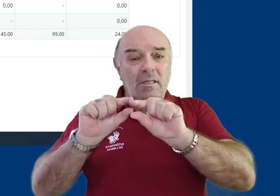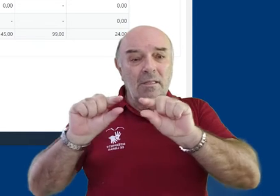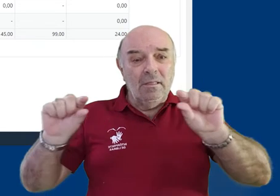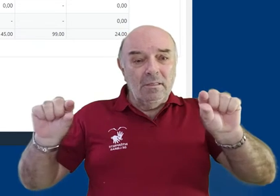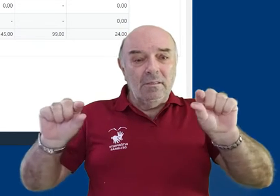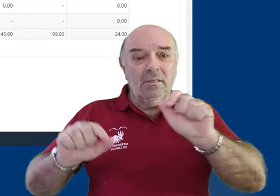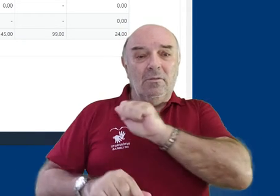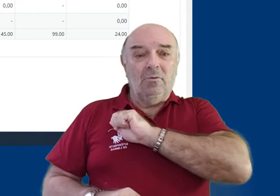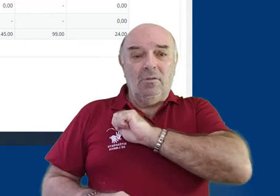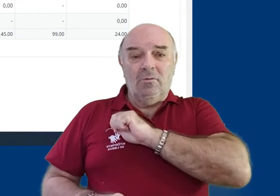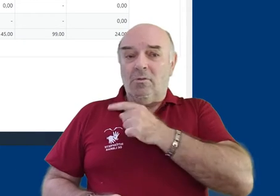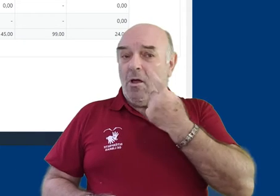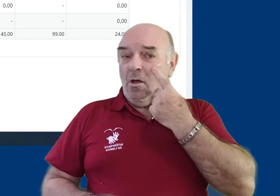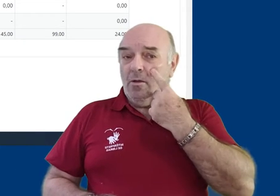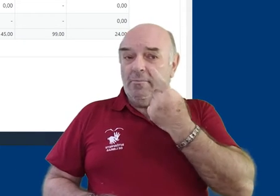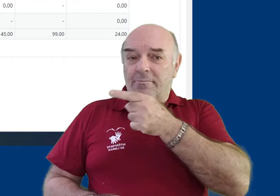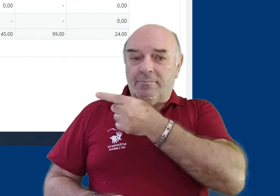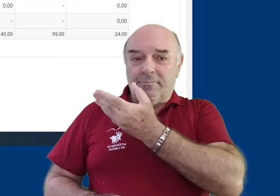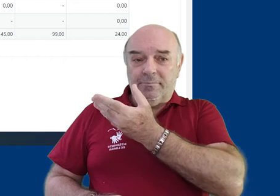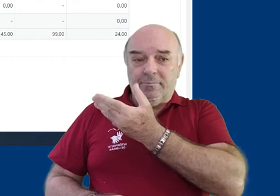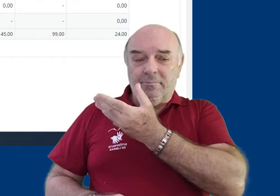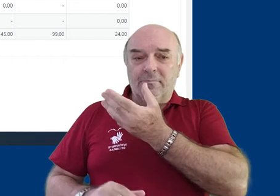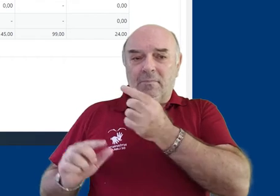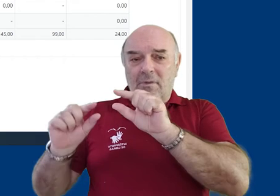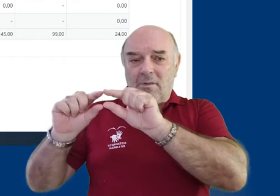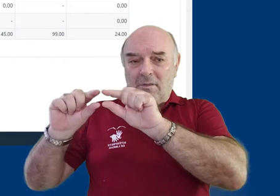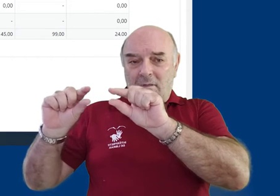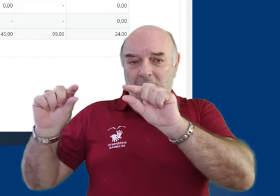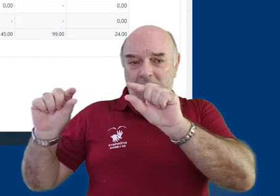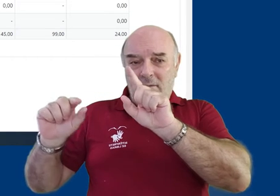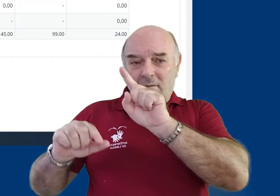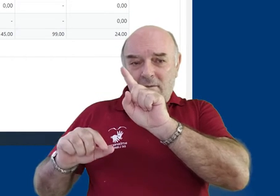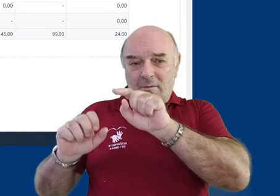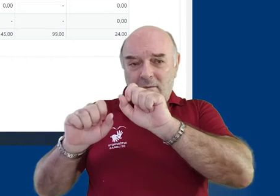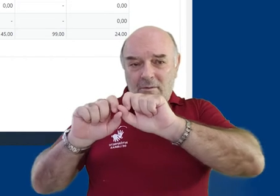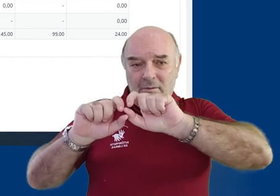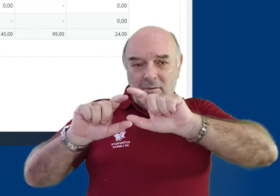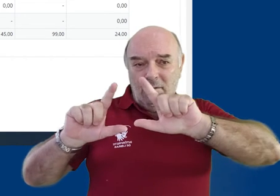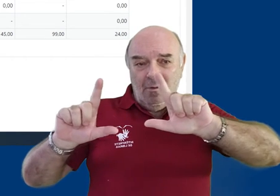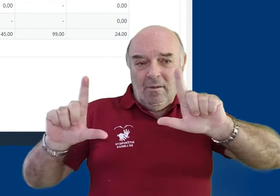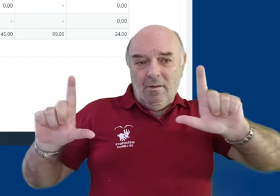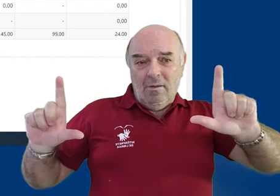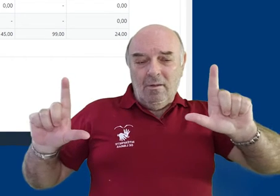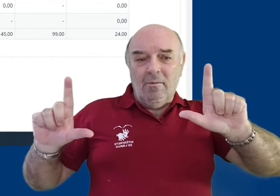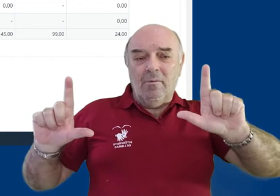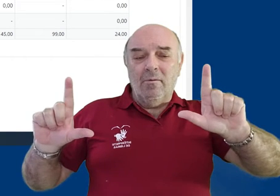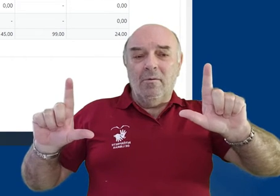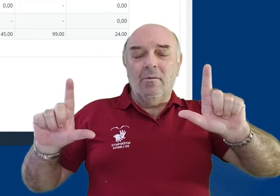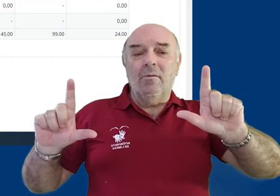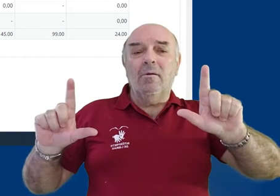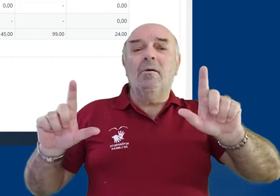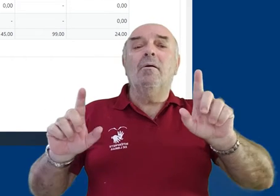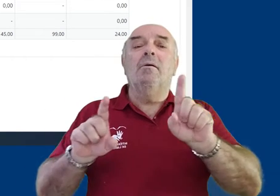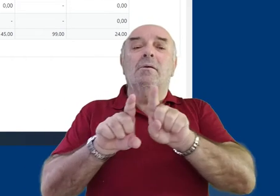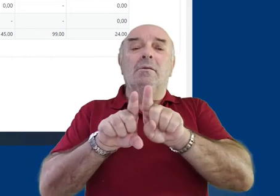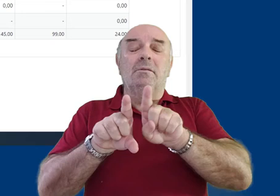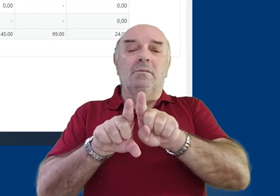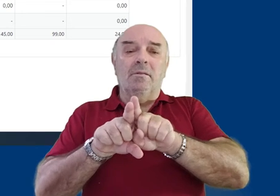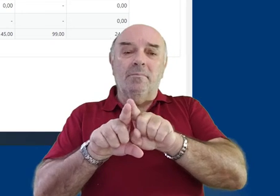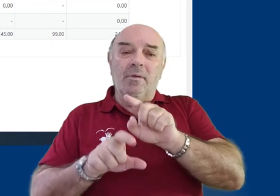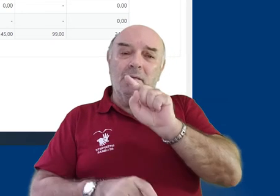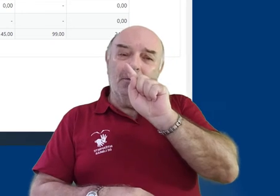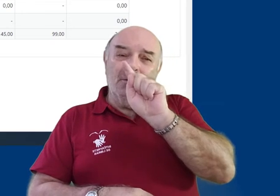na linha dos Estudantes como por exemplo modo TV localização de notas para o aluno único